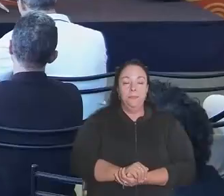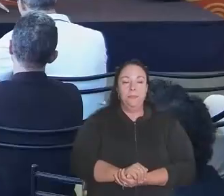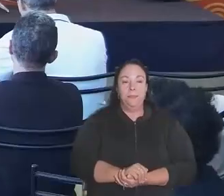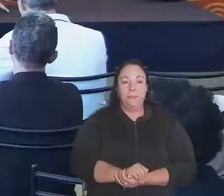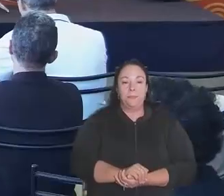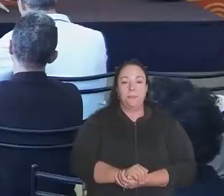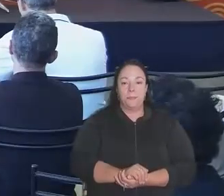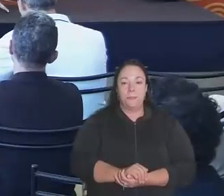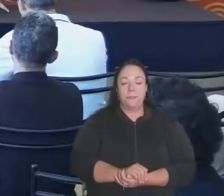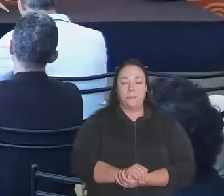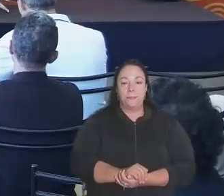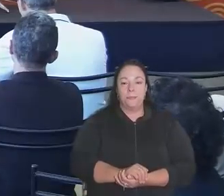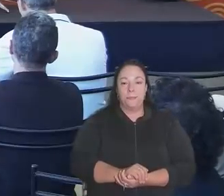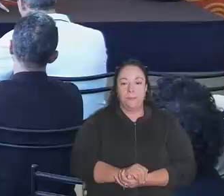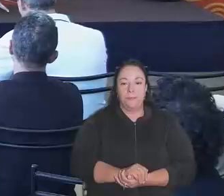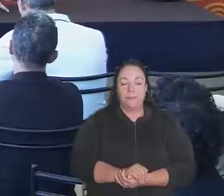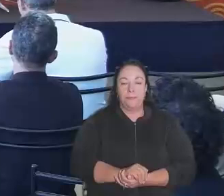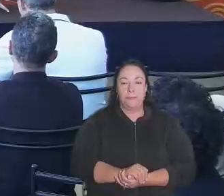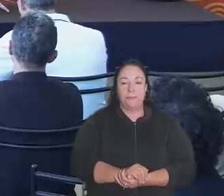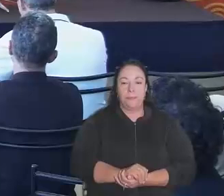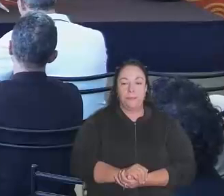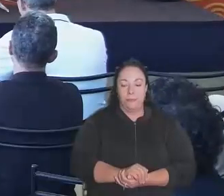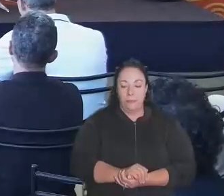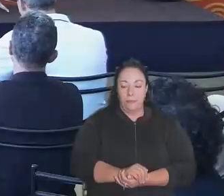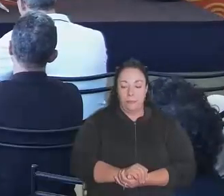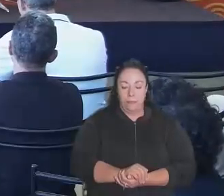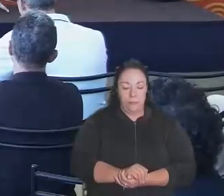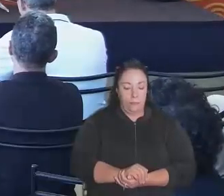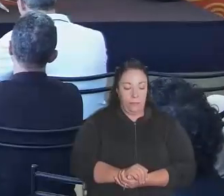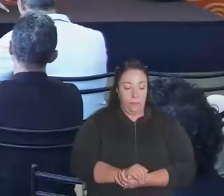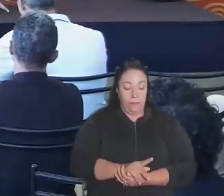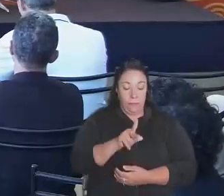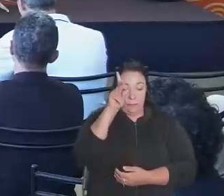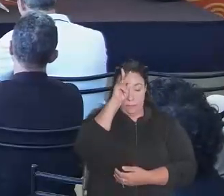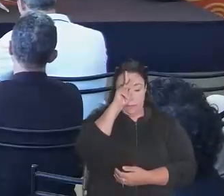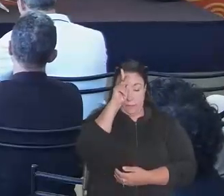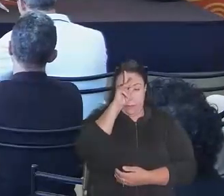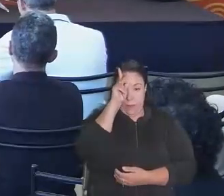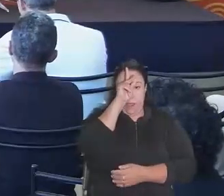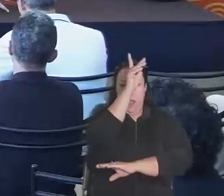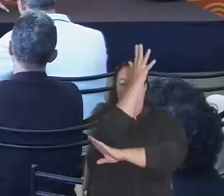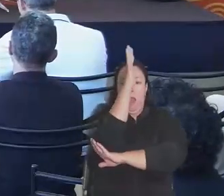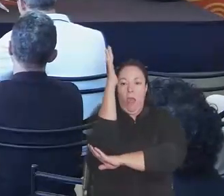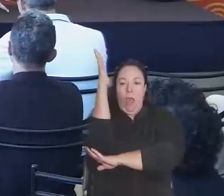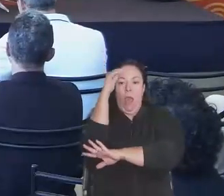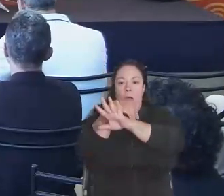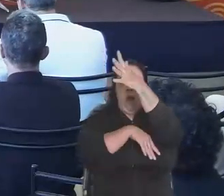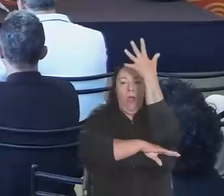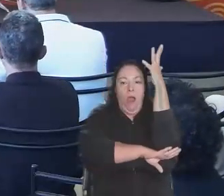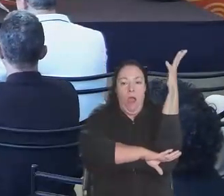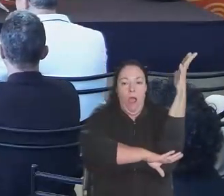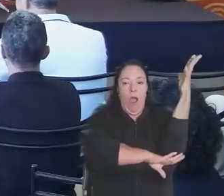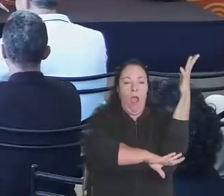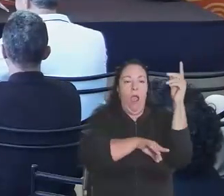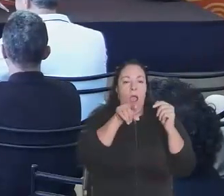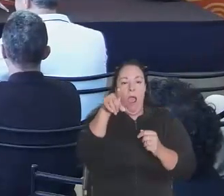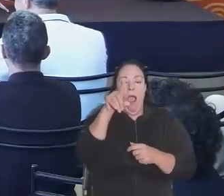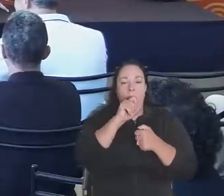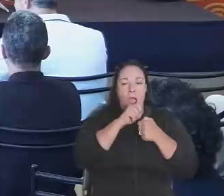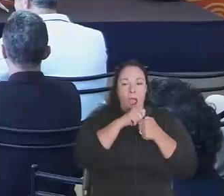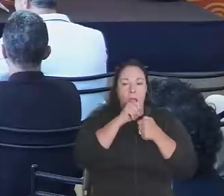isso mais para frente, desses relatos sobre a natureza que você faz,